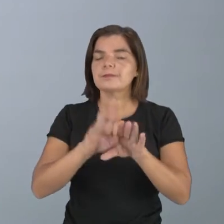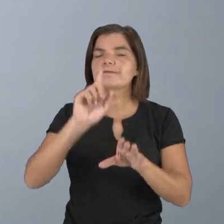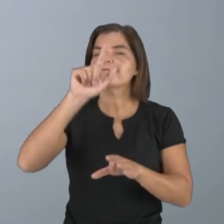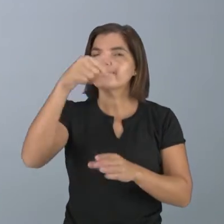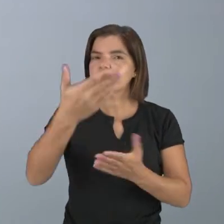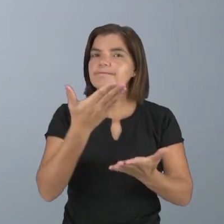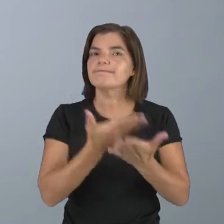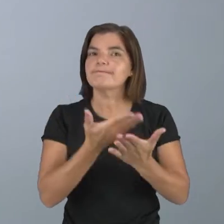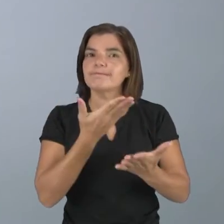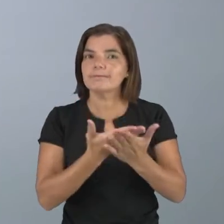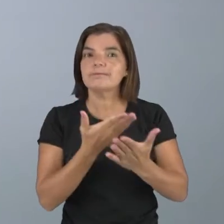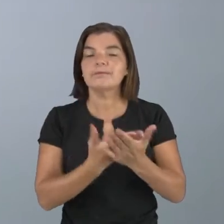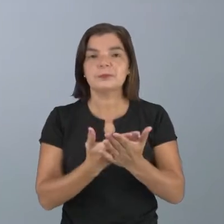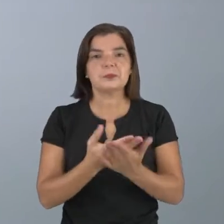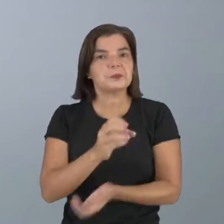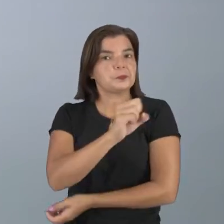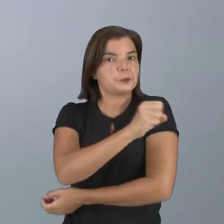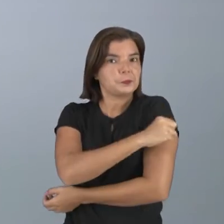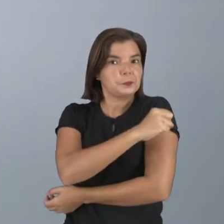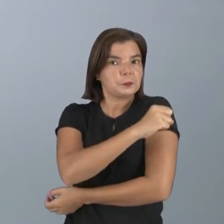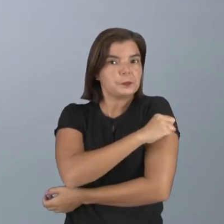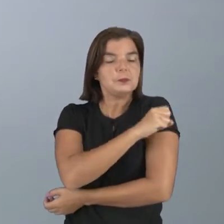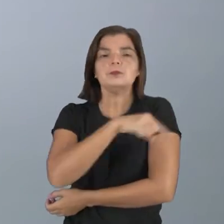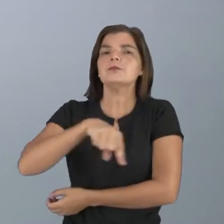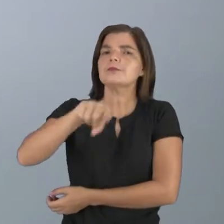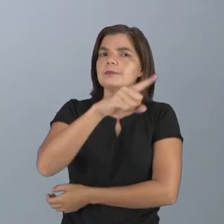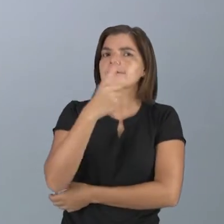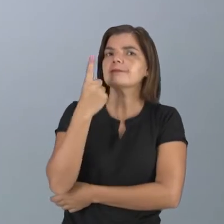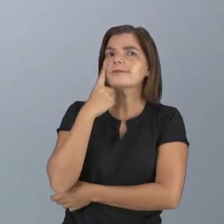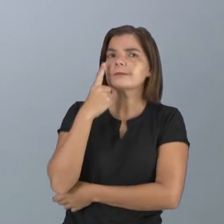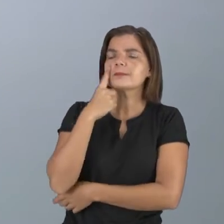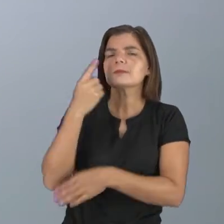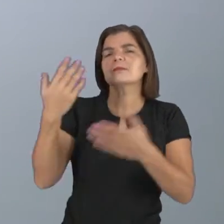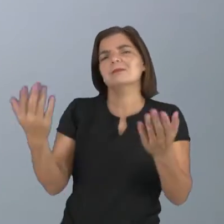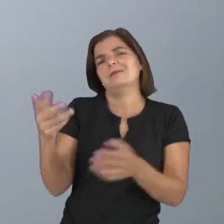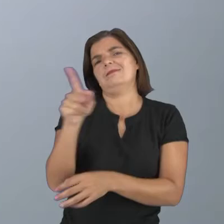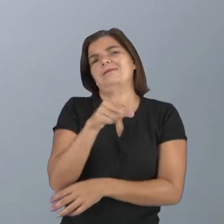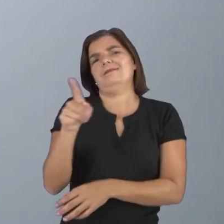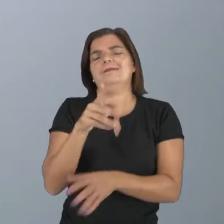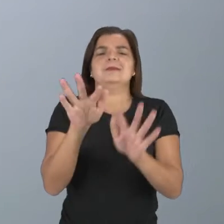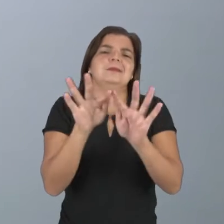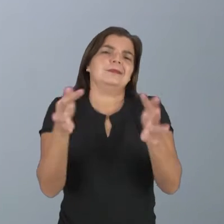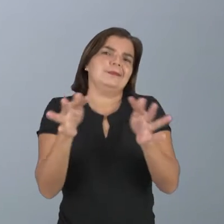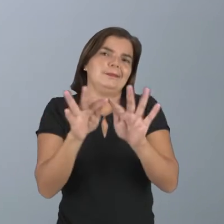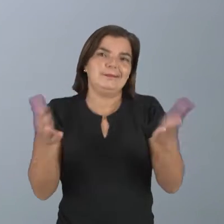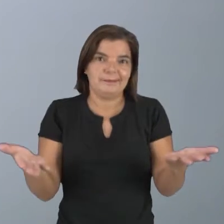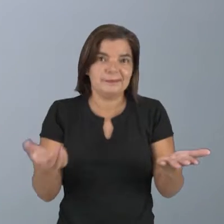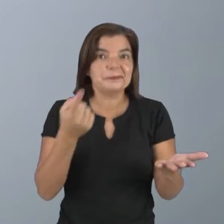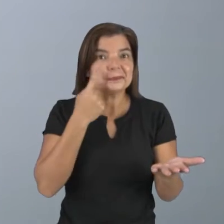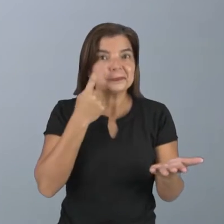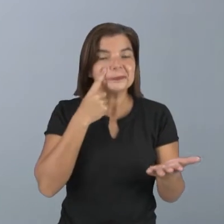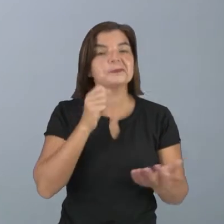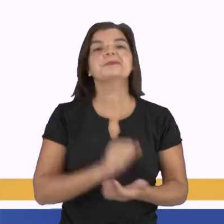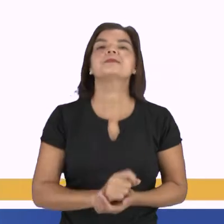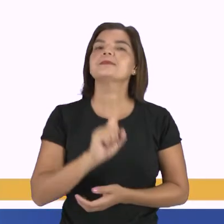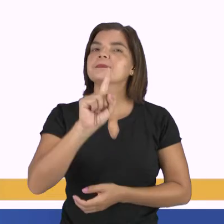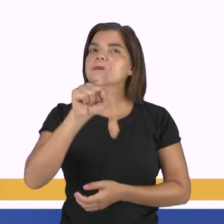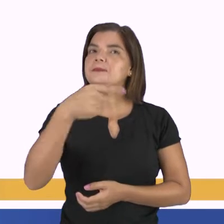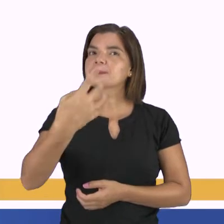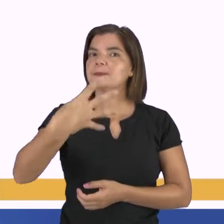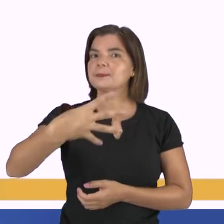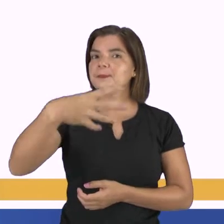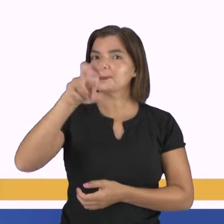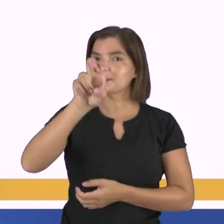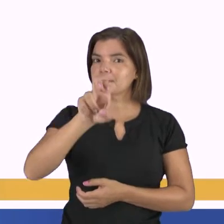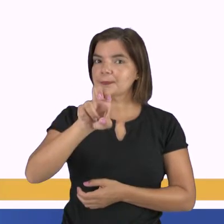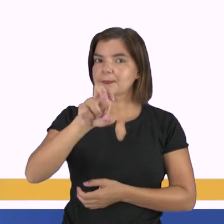isso lá na frente, talvez no 8º ano, vocês vão ver que é, professor, super simples e tal. Vámonos. Después tenemos